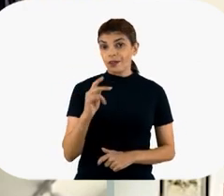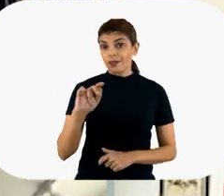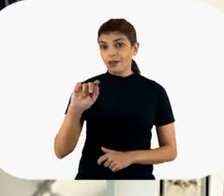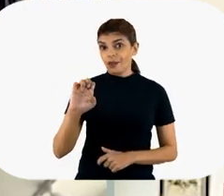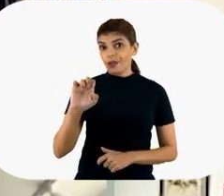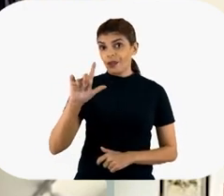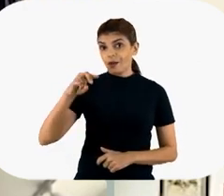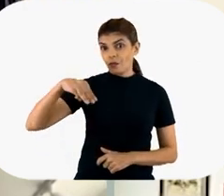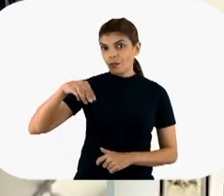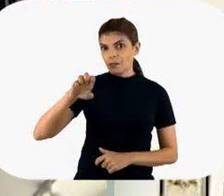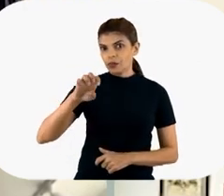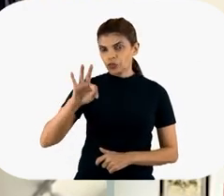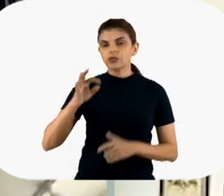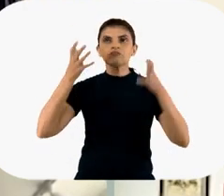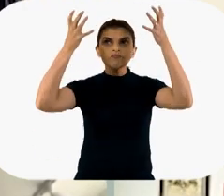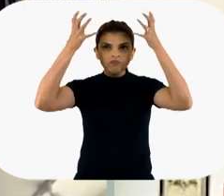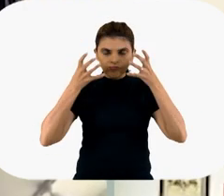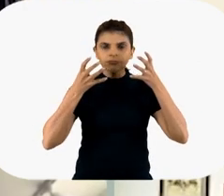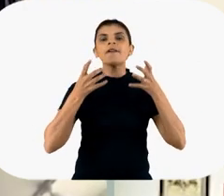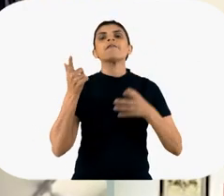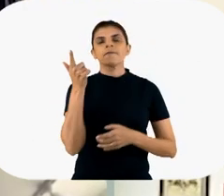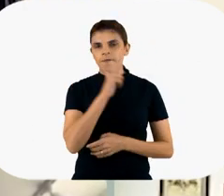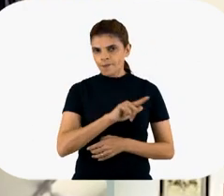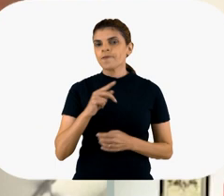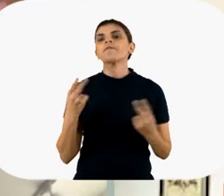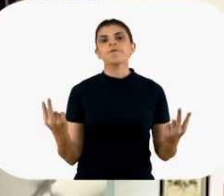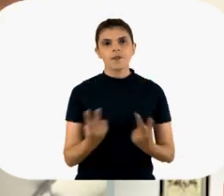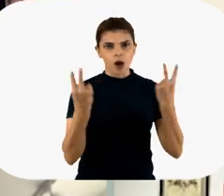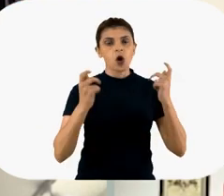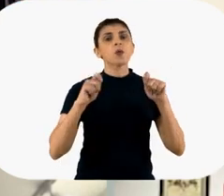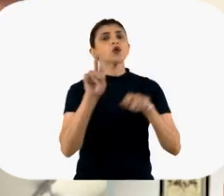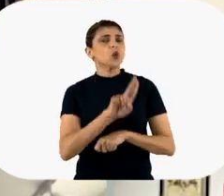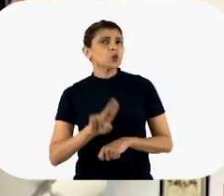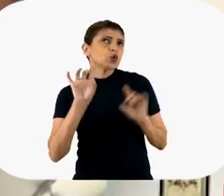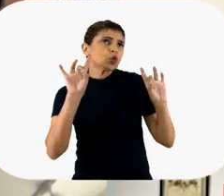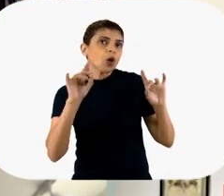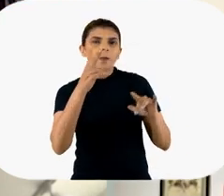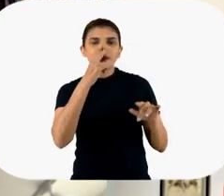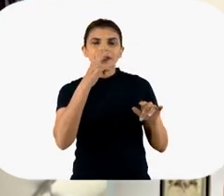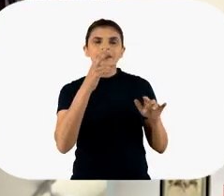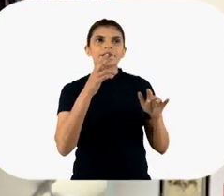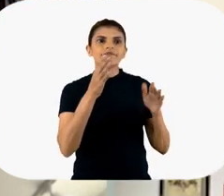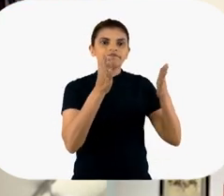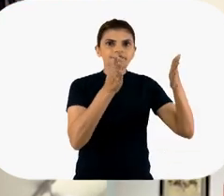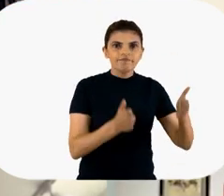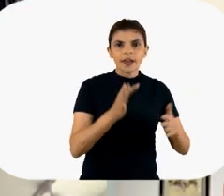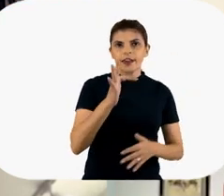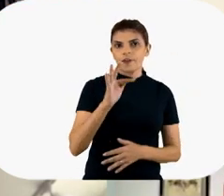que ele vai ser de grande valia. Ainda a gente pode usar ele assim só como uma câmera de